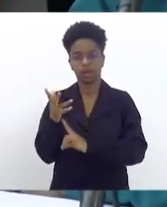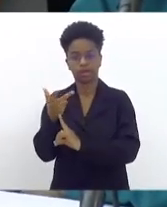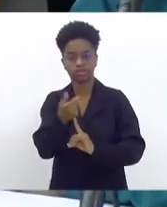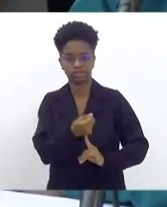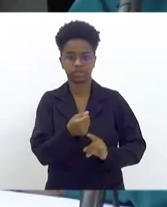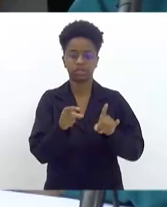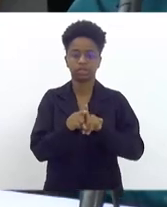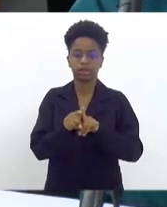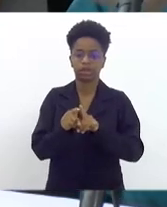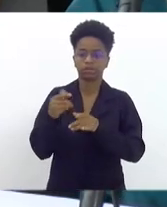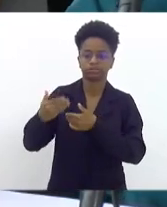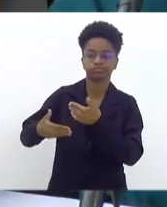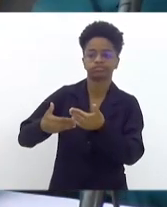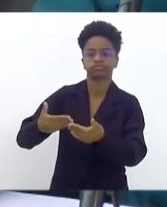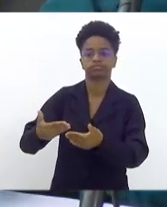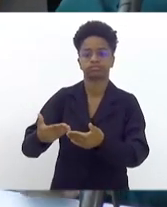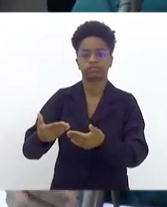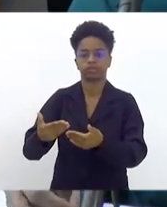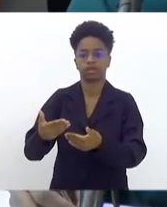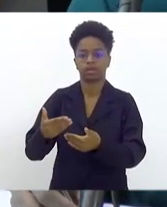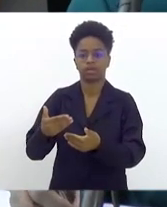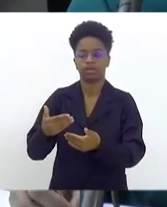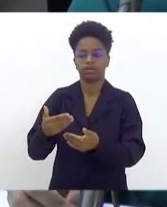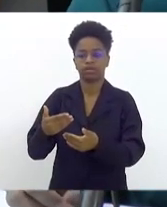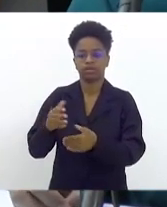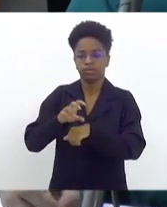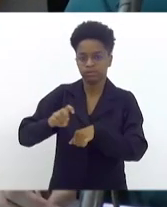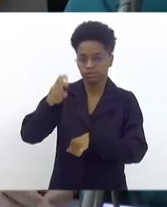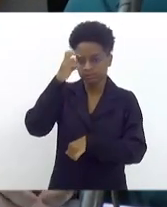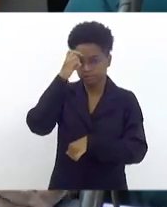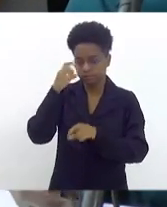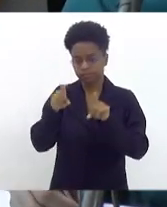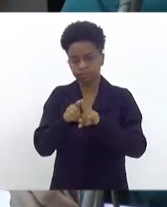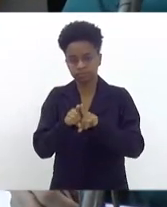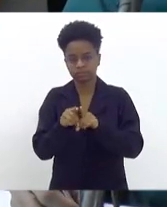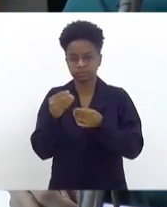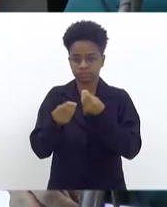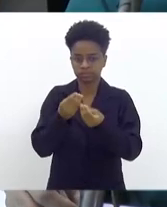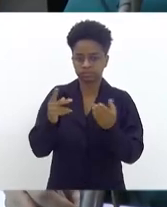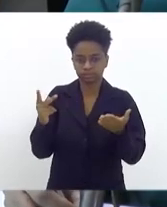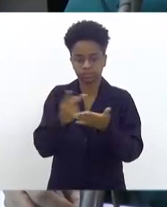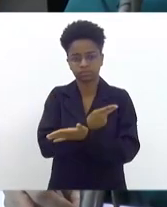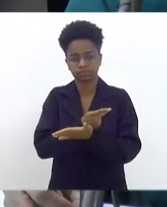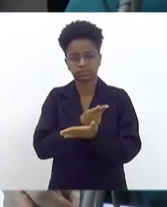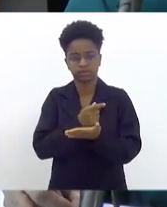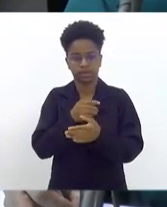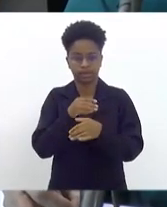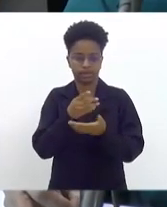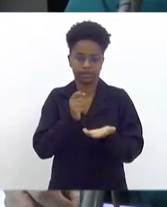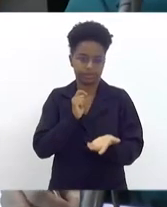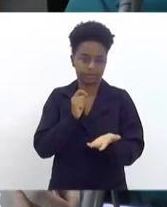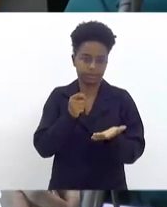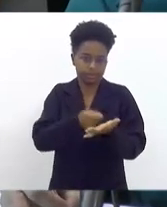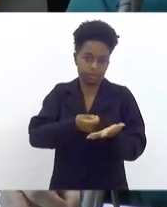da manutenção ou da própria cultura ou da forma como têm sido feitas as cobranças,